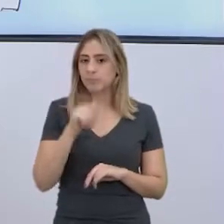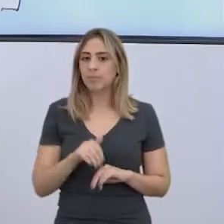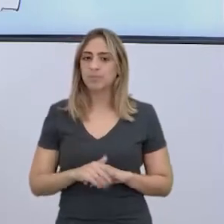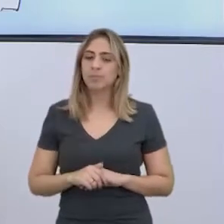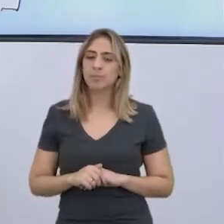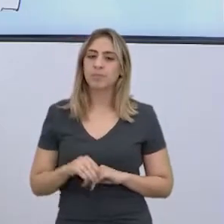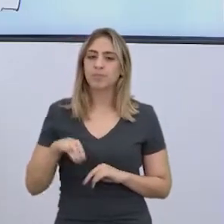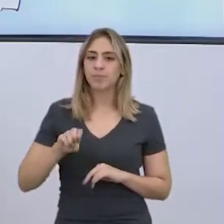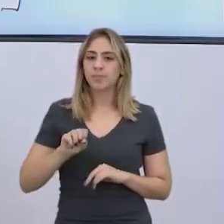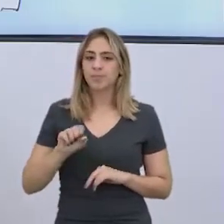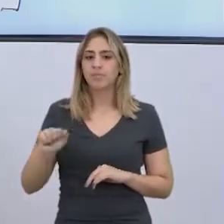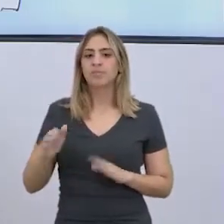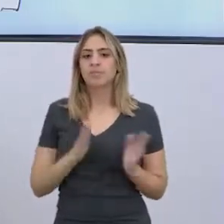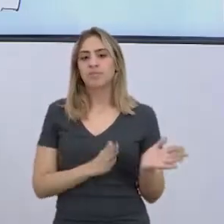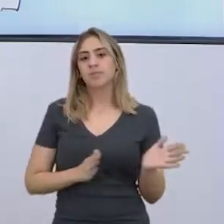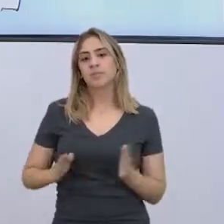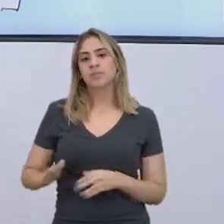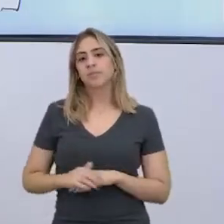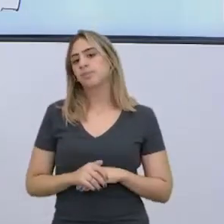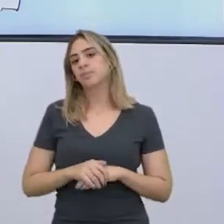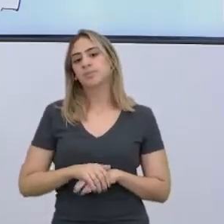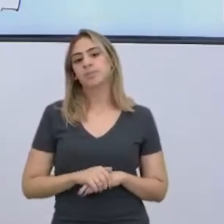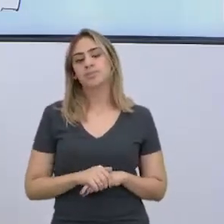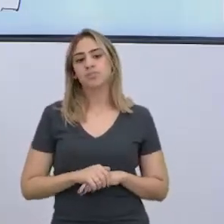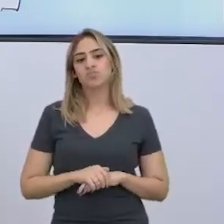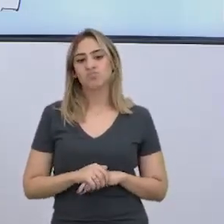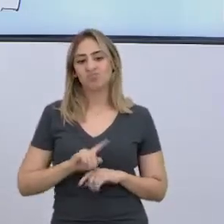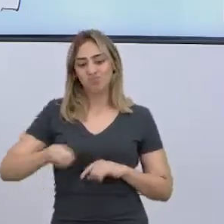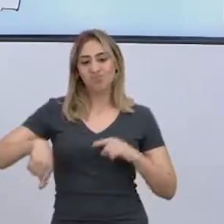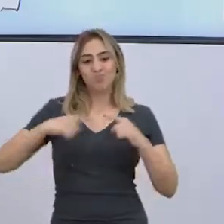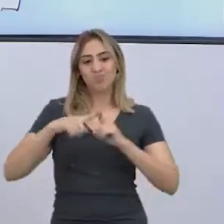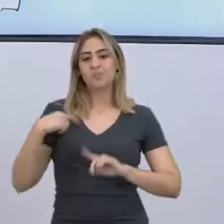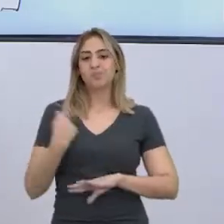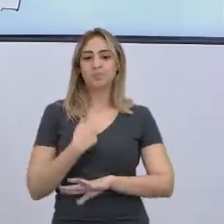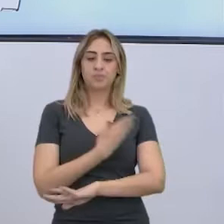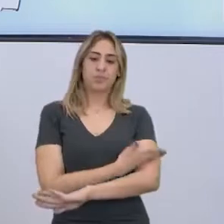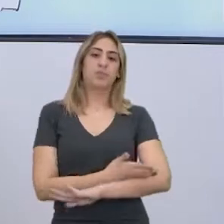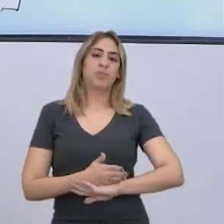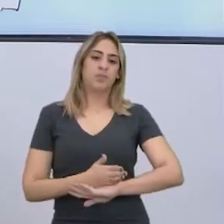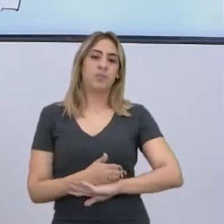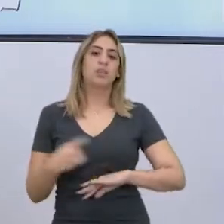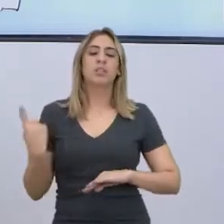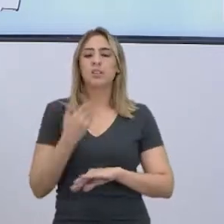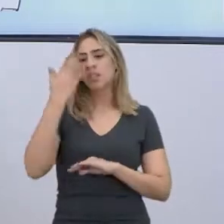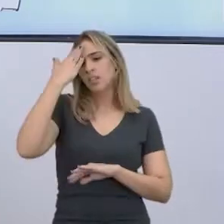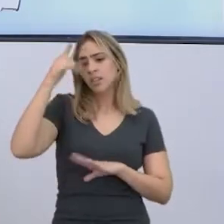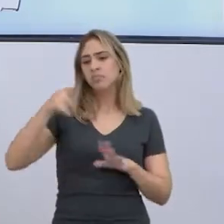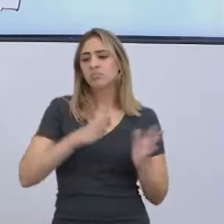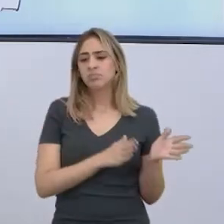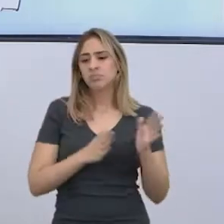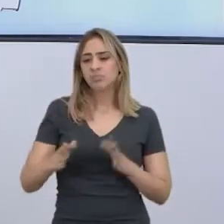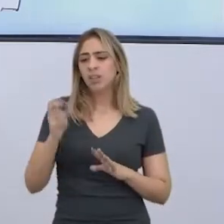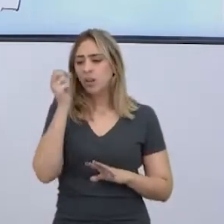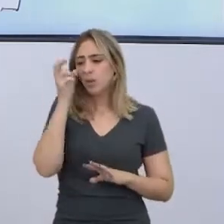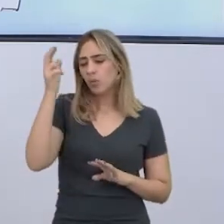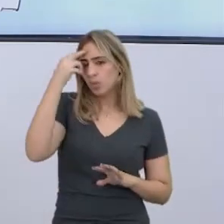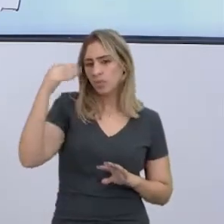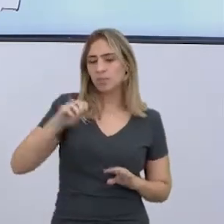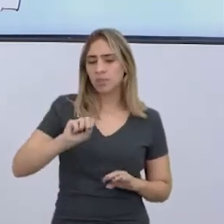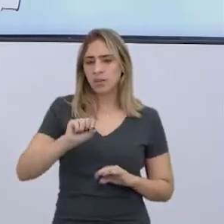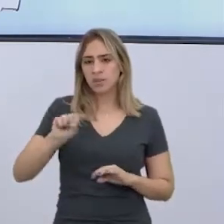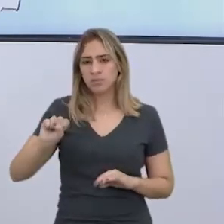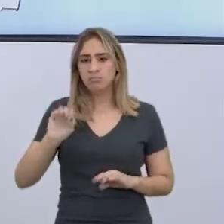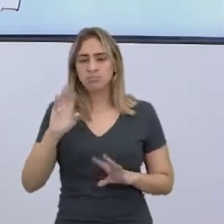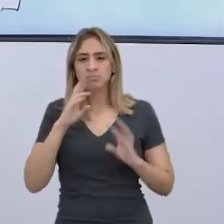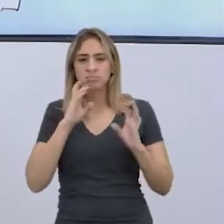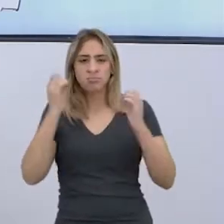de massa, produção em massa, enfim, elas são todas interligadas. E aí, pra gente começar a entender esse processo da cultura de massa, eu só tava